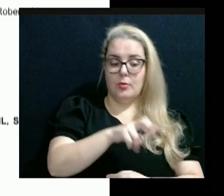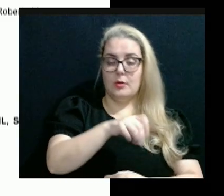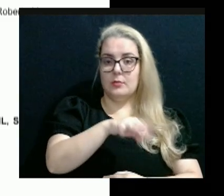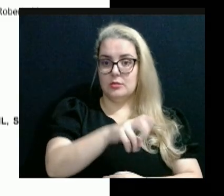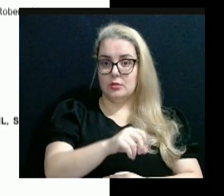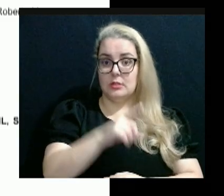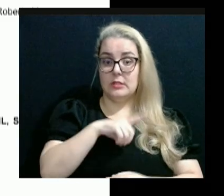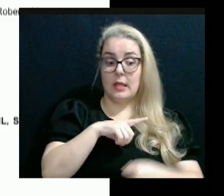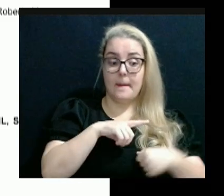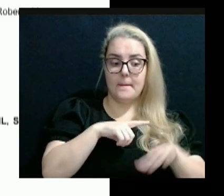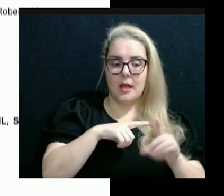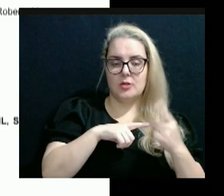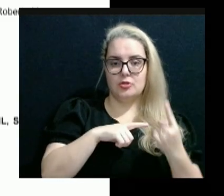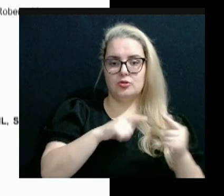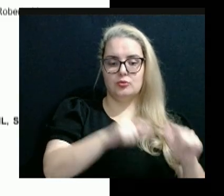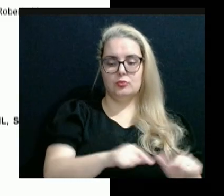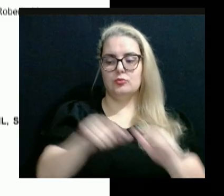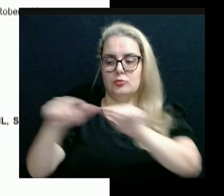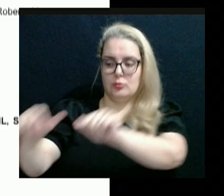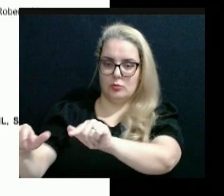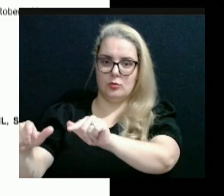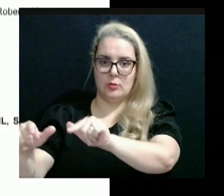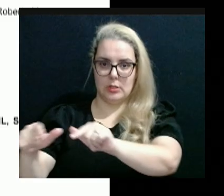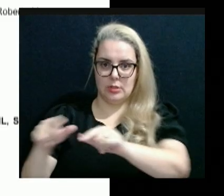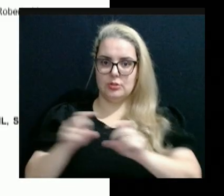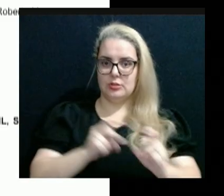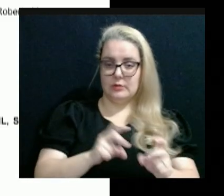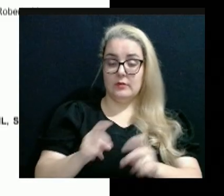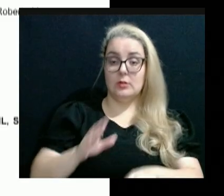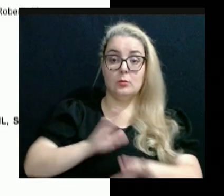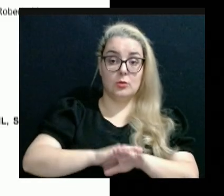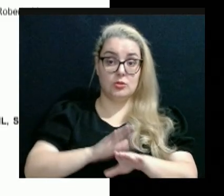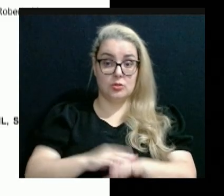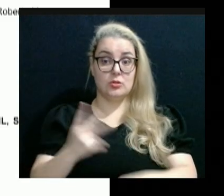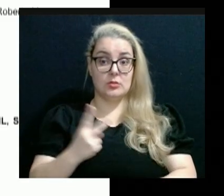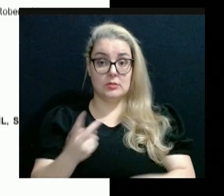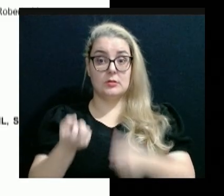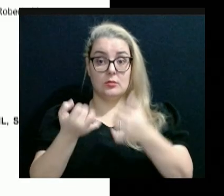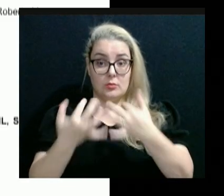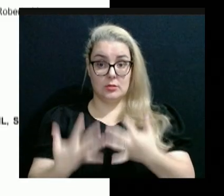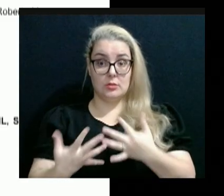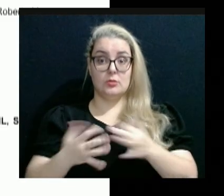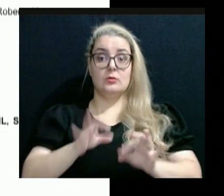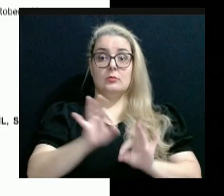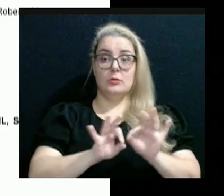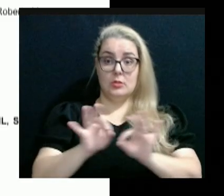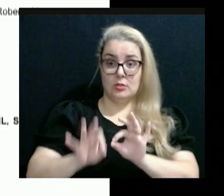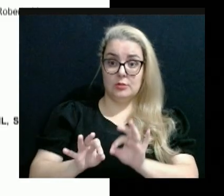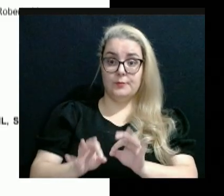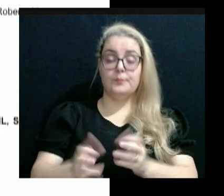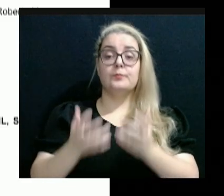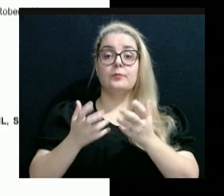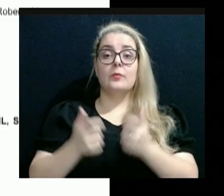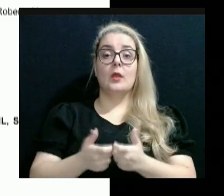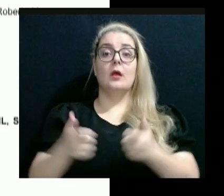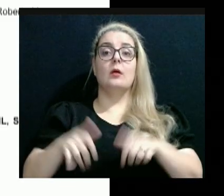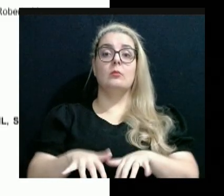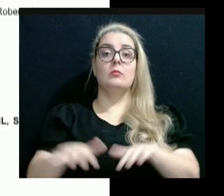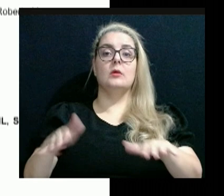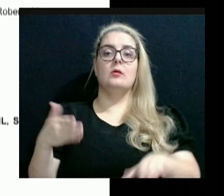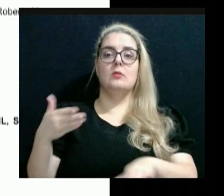de um ponto de comércio, medida que, segundo a justificativa do projeto, pretende ampliar o acesso